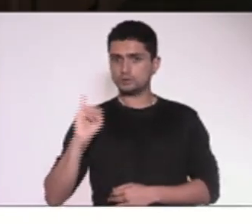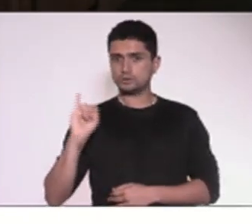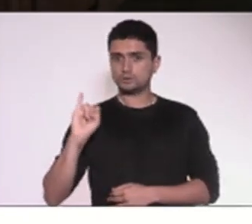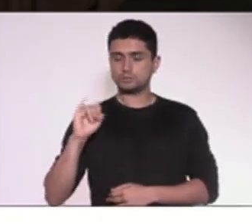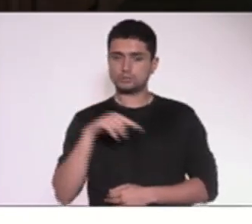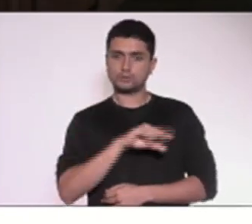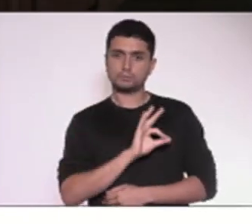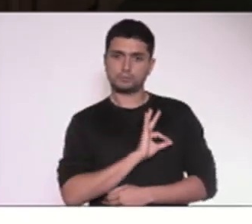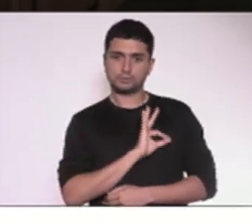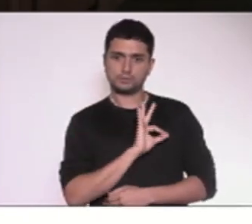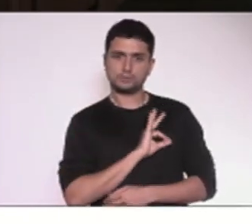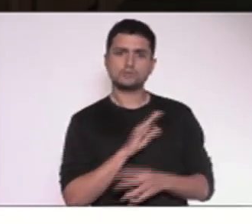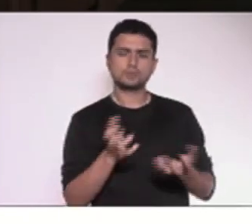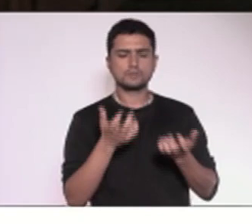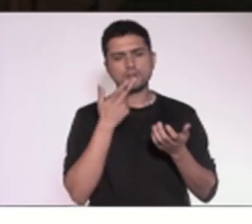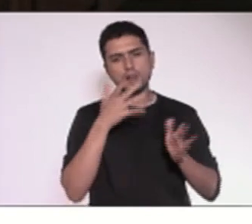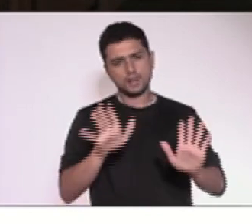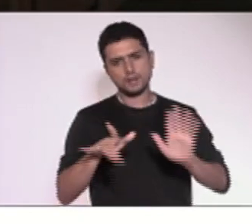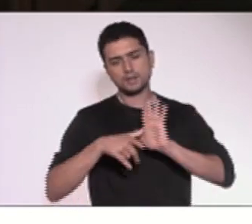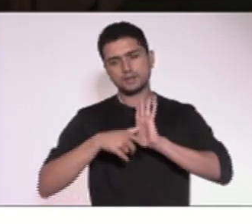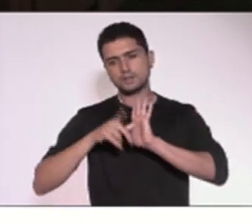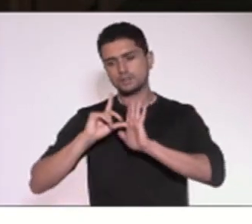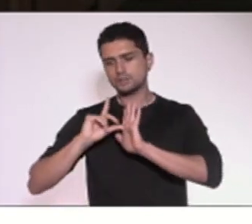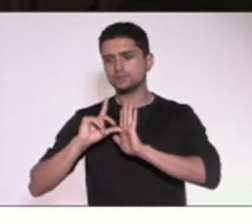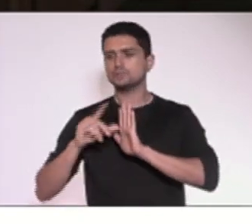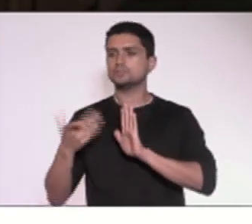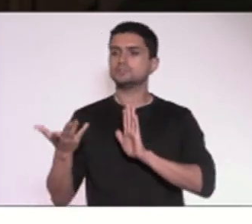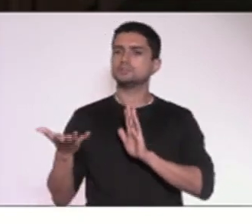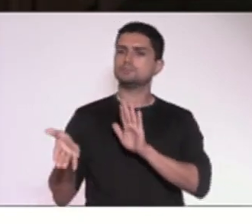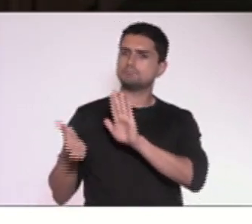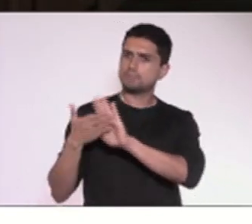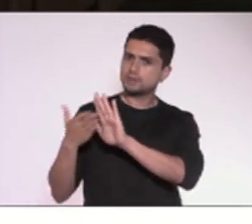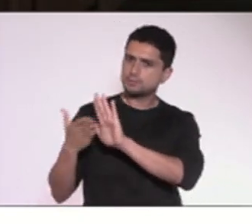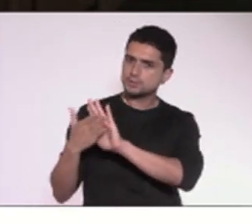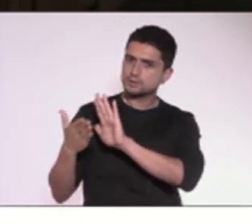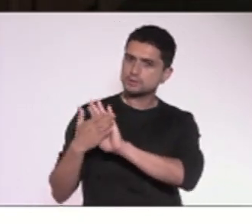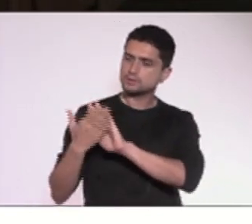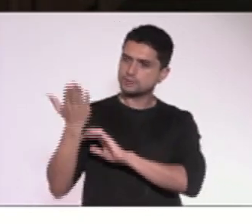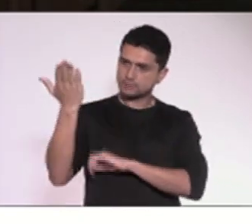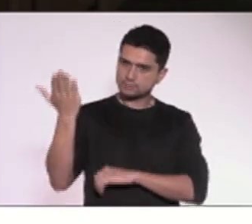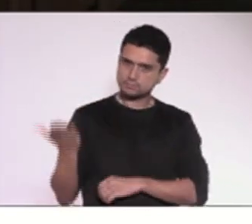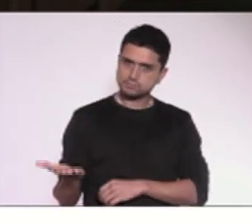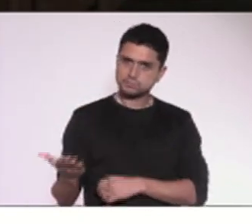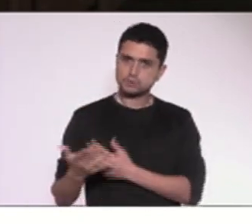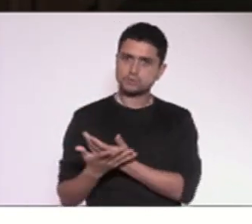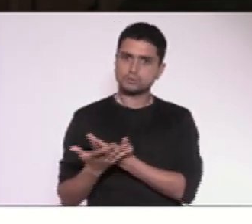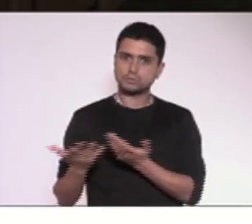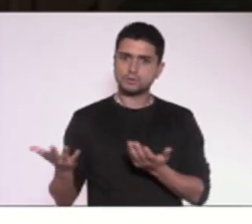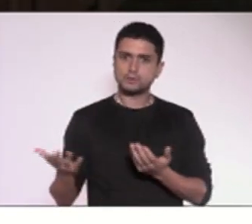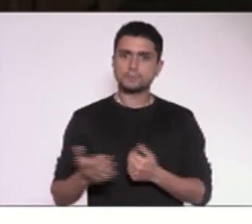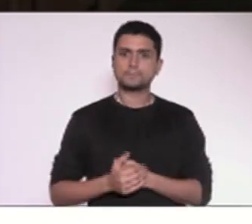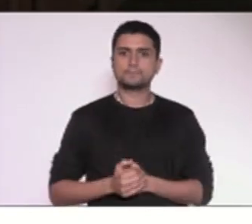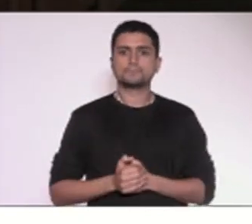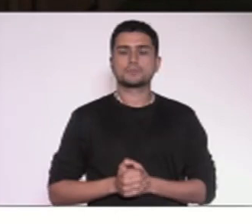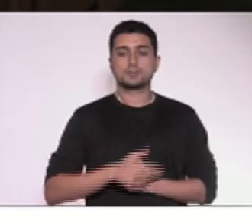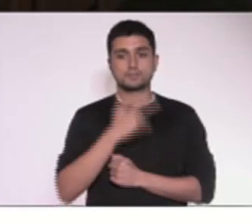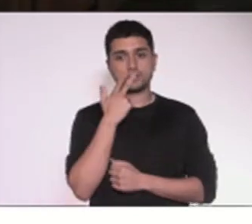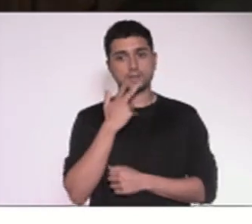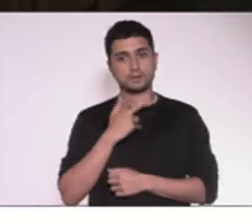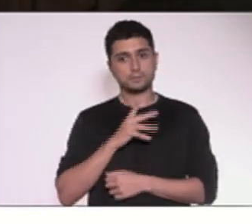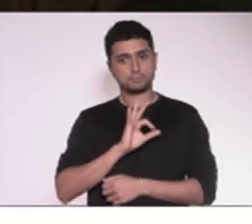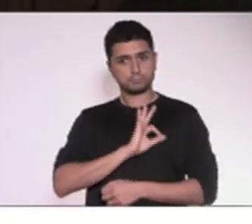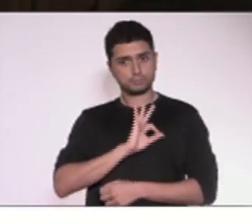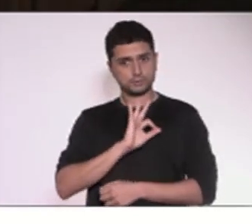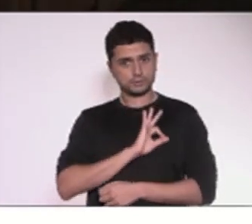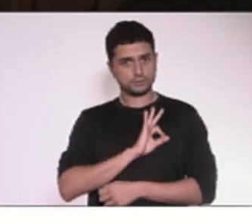quero dizer, antes de fazer minhas homenagens aos agraciados, mas dizer que é uma instituição que